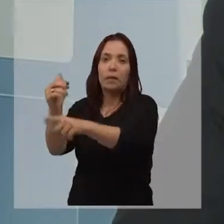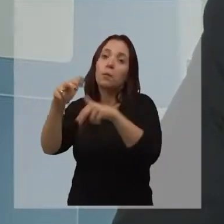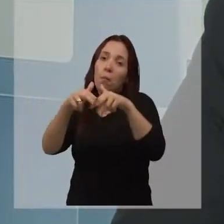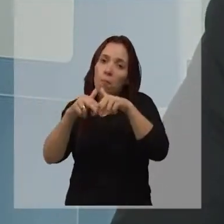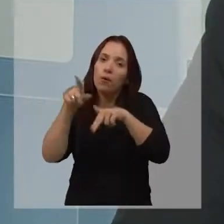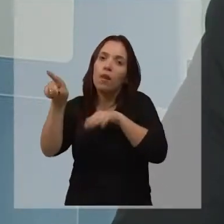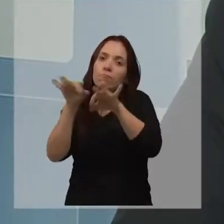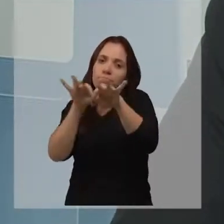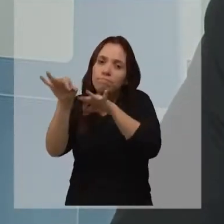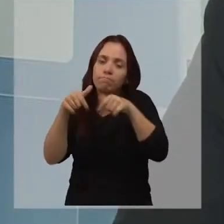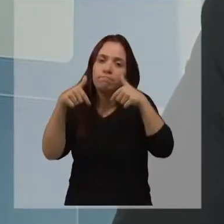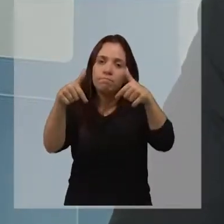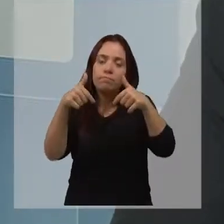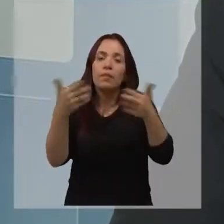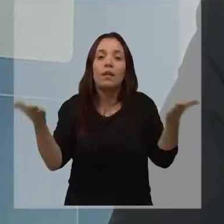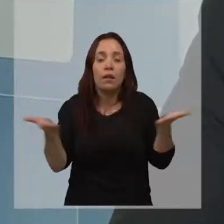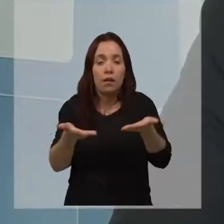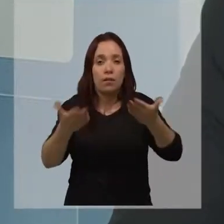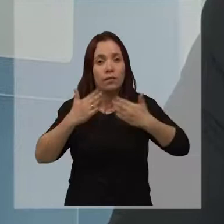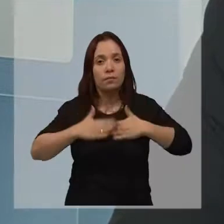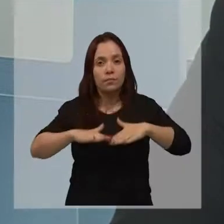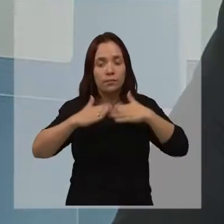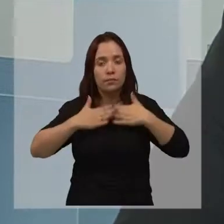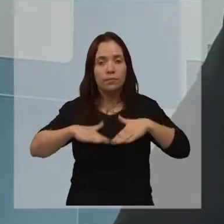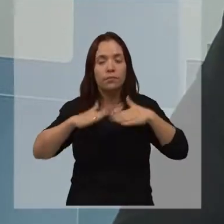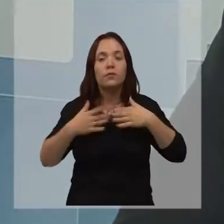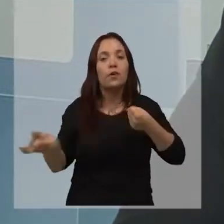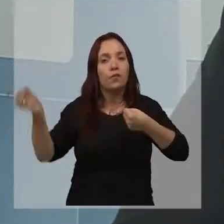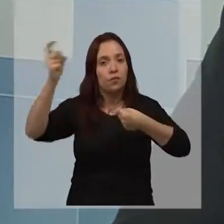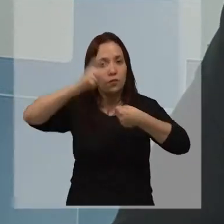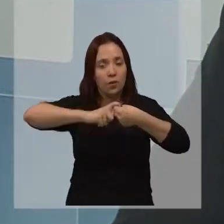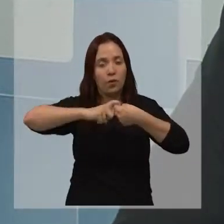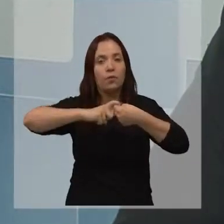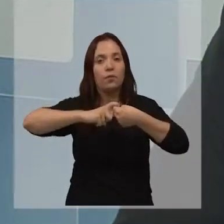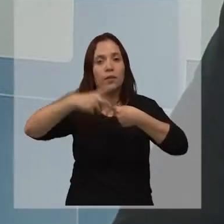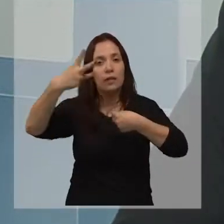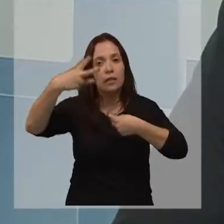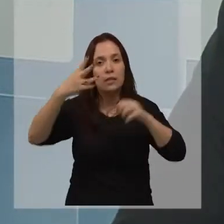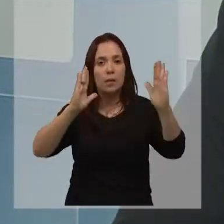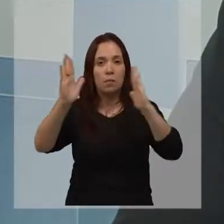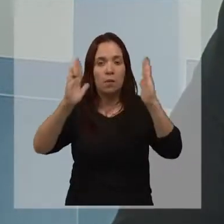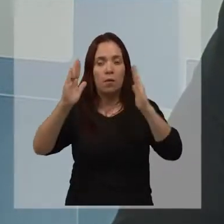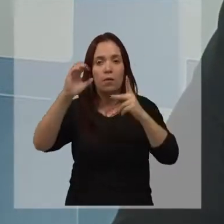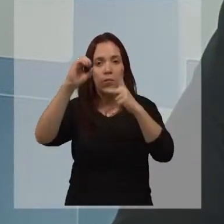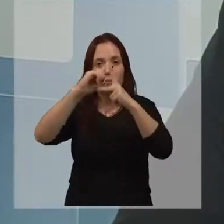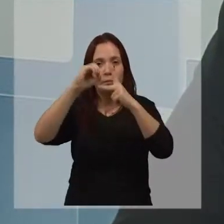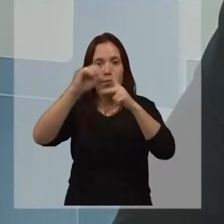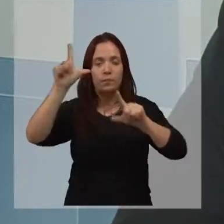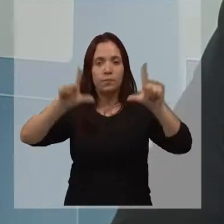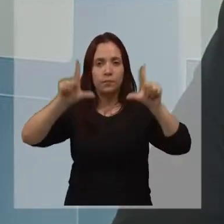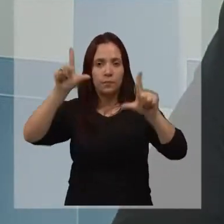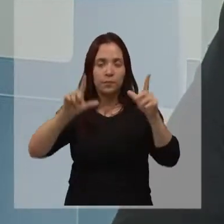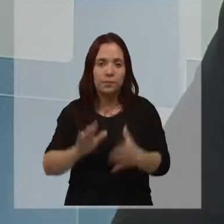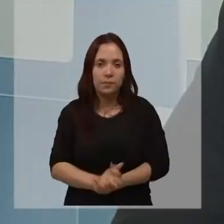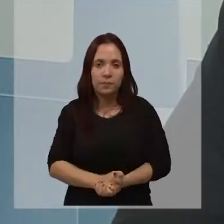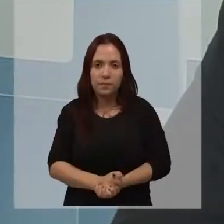governo, tá certo? Eu vou para um rápido intervalo, não sai daí não, e volto já com o terceiro e último bloco do programa Pela Ordem. Até